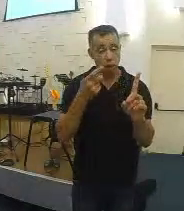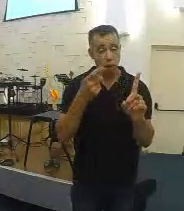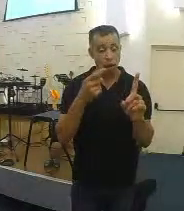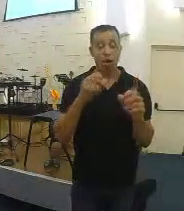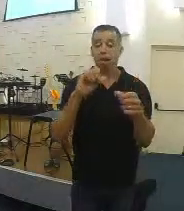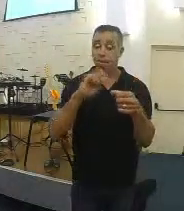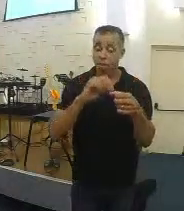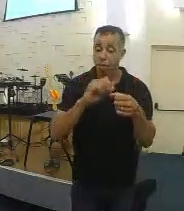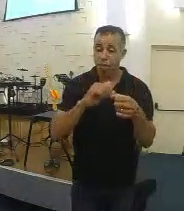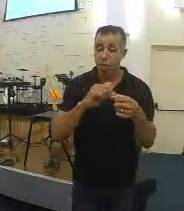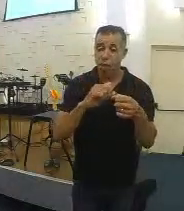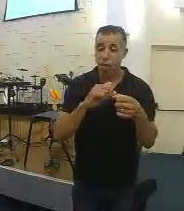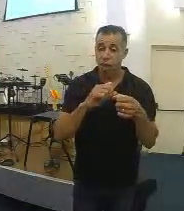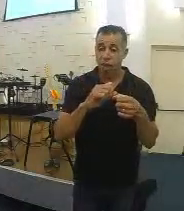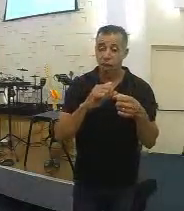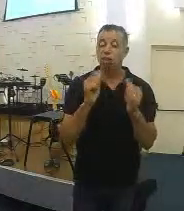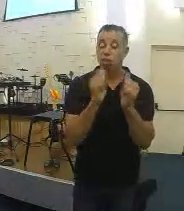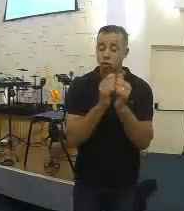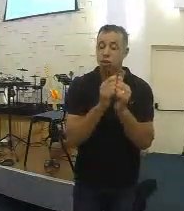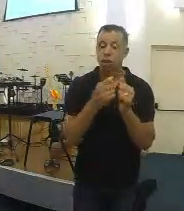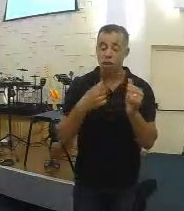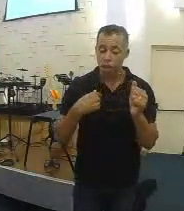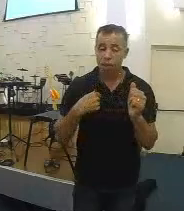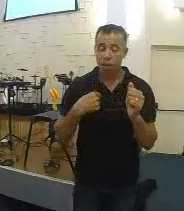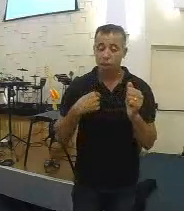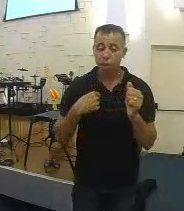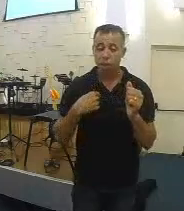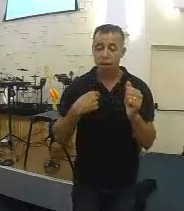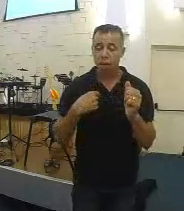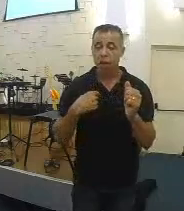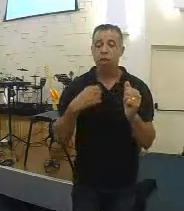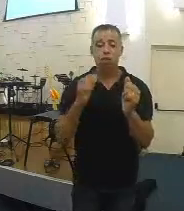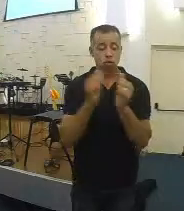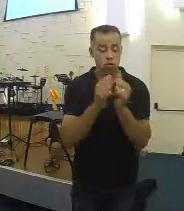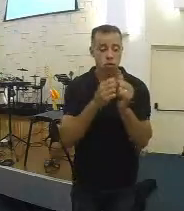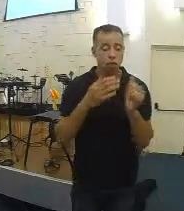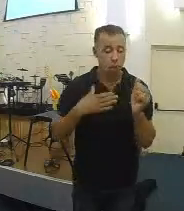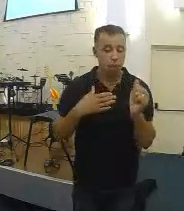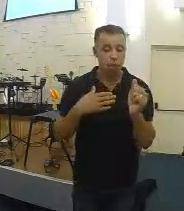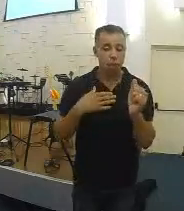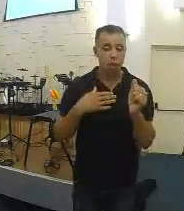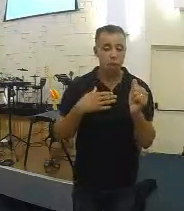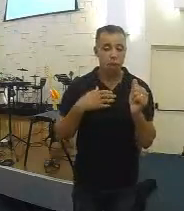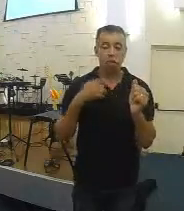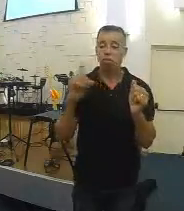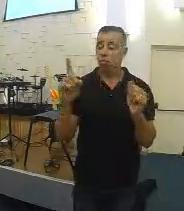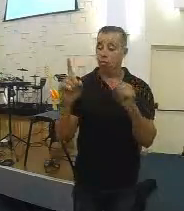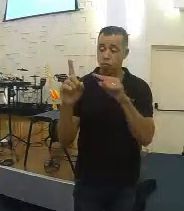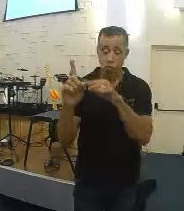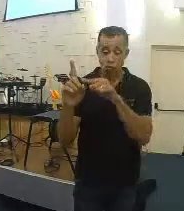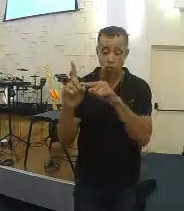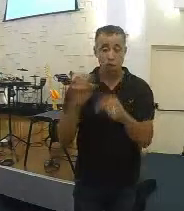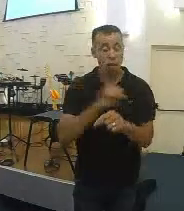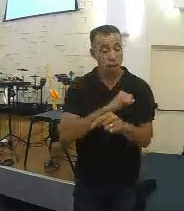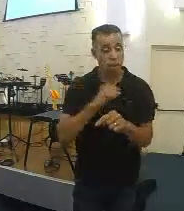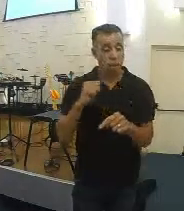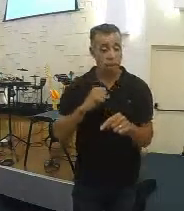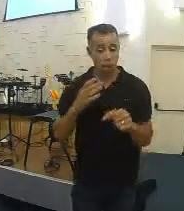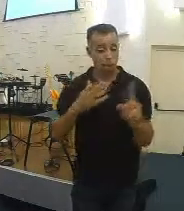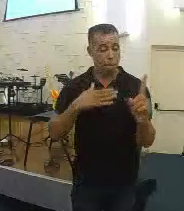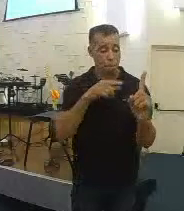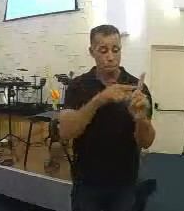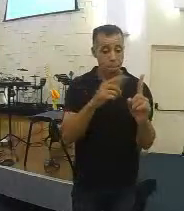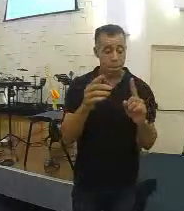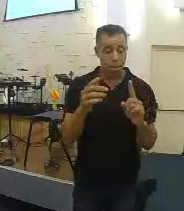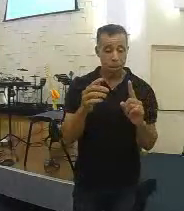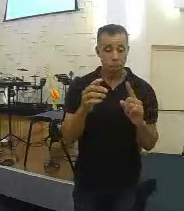eu tenho dinheiro aqui para pagar um sacerdote. Como você é levita e você convive com sacerdotes, vem ser aqui o meu sacerdote, eu te